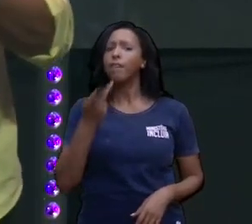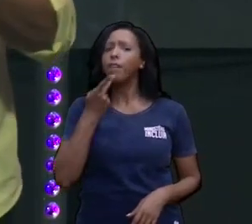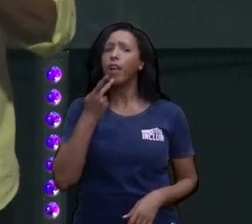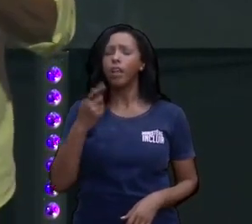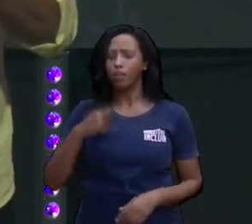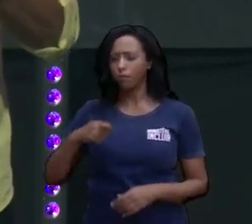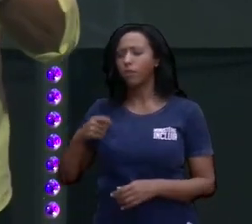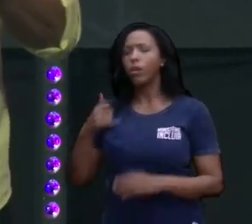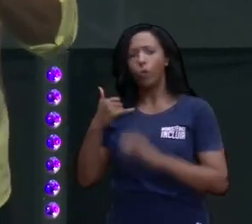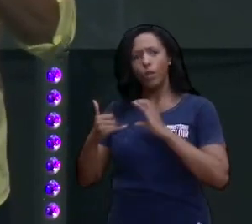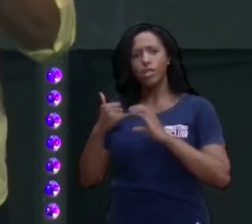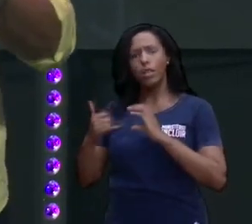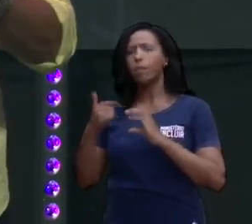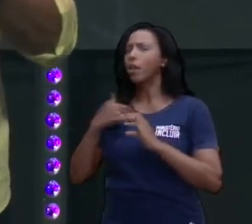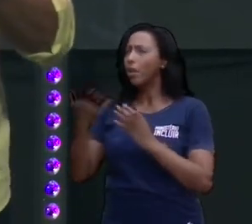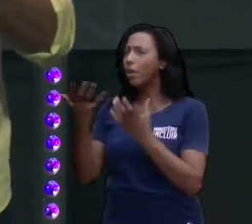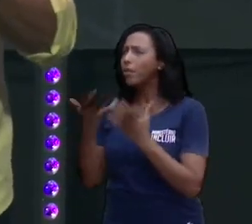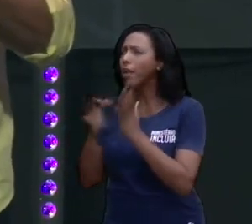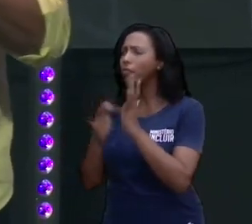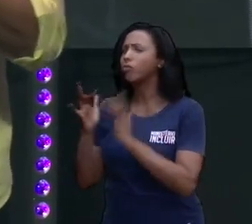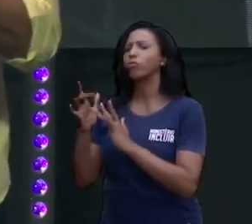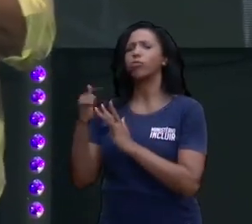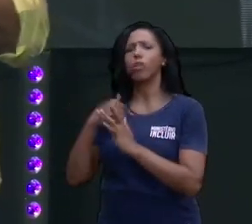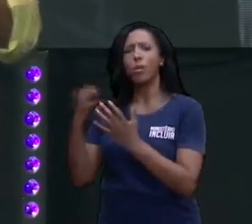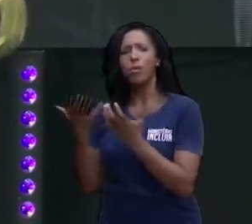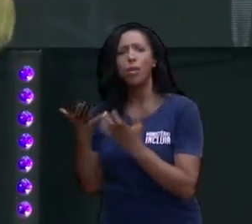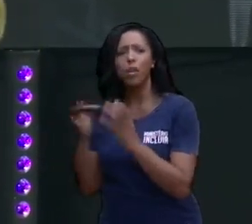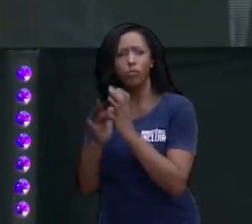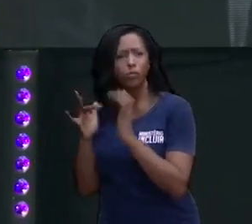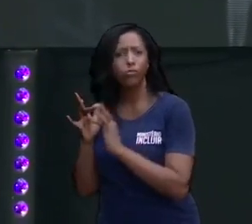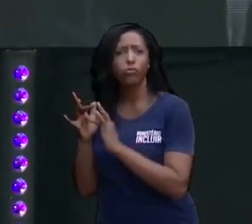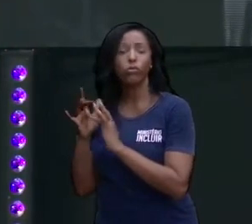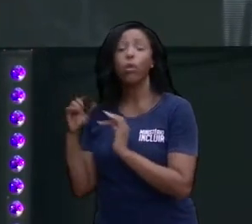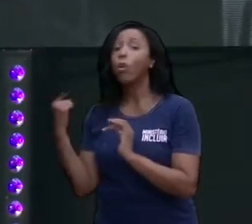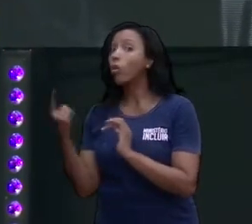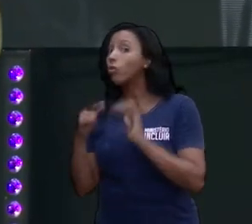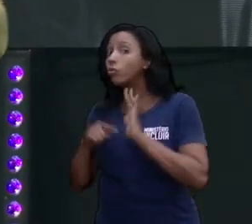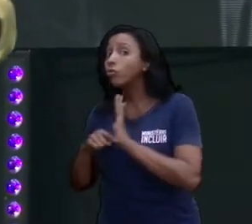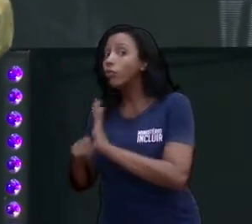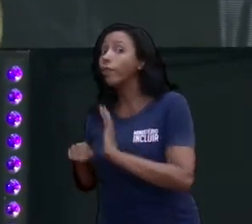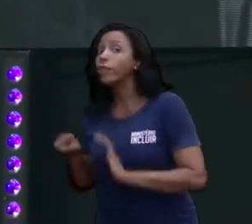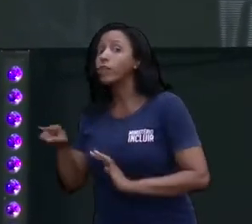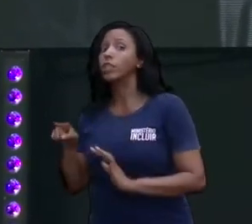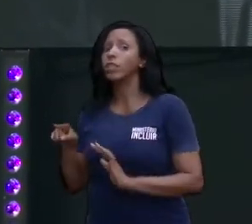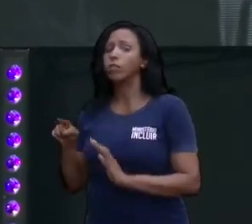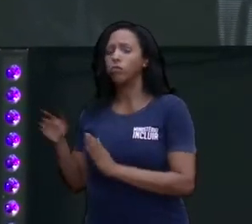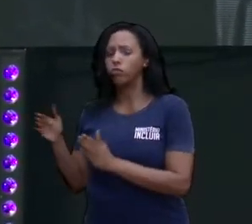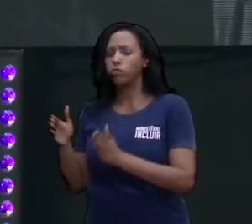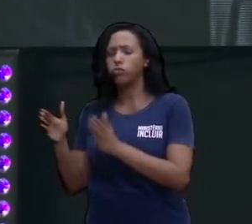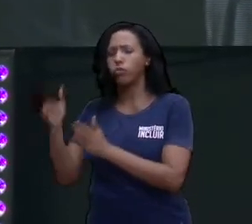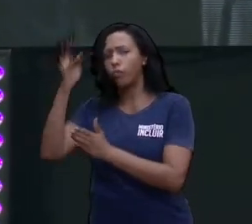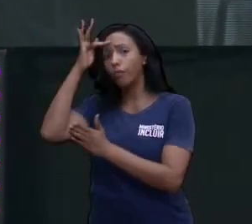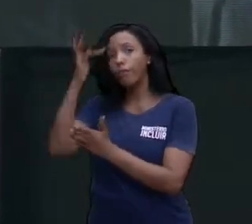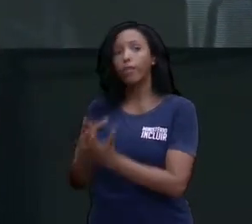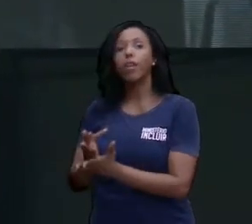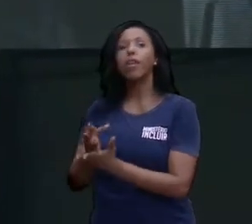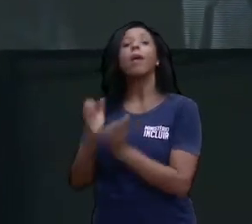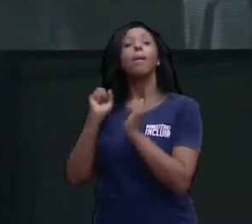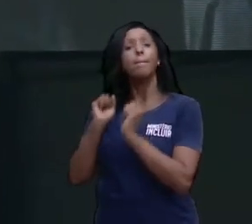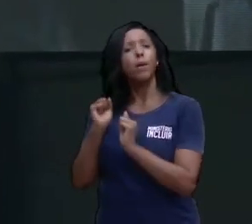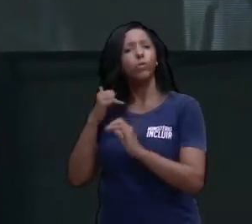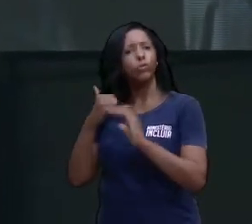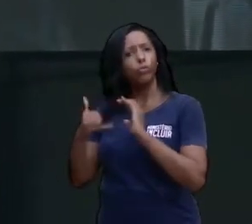eu quero Jesus nós queremos ajudar você na caminhada da fé Tá bom você tá em casa pode escrever aqui no WhatsApp não vai ser